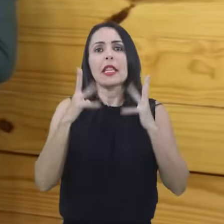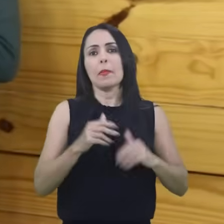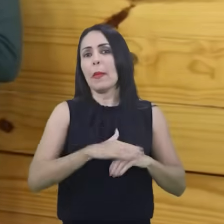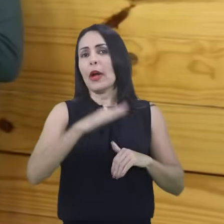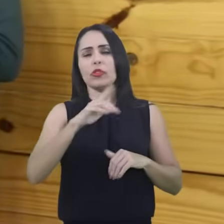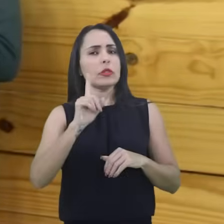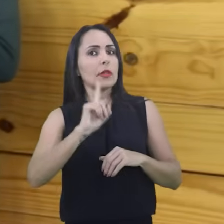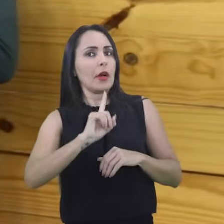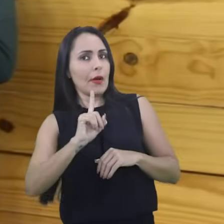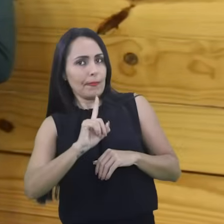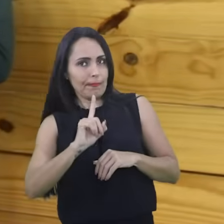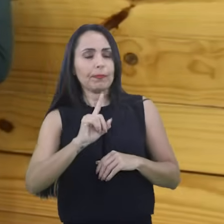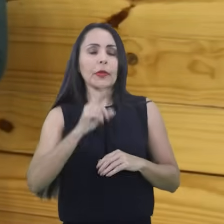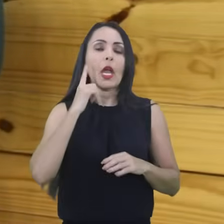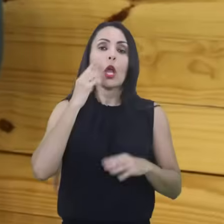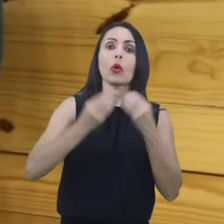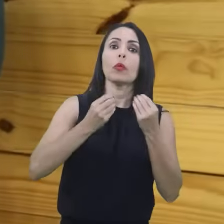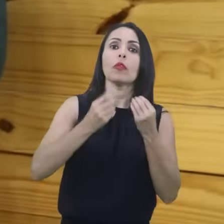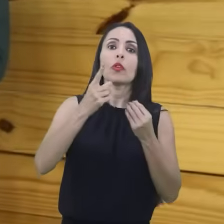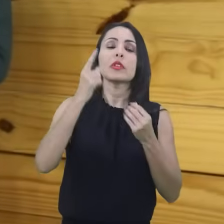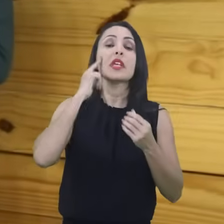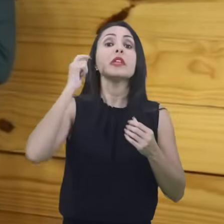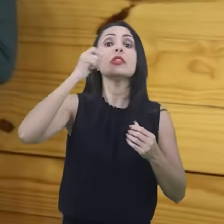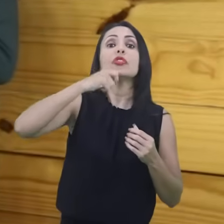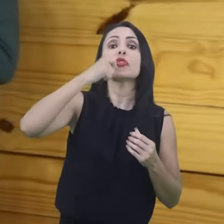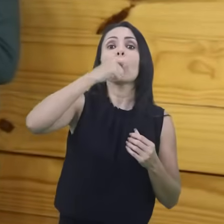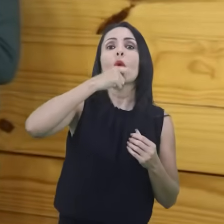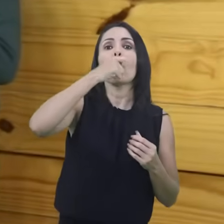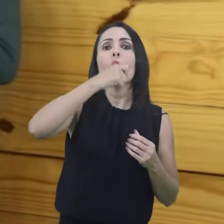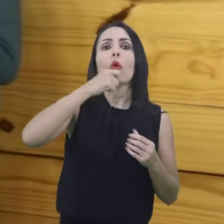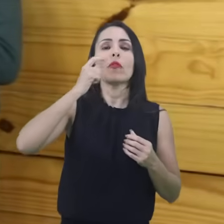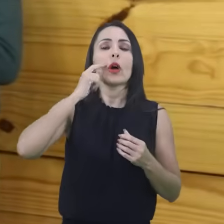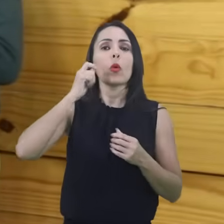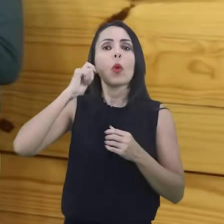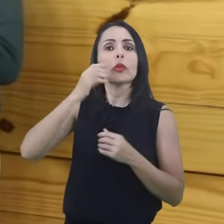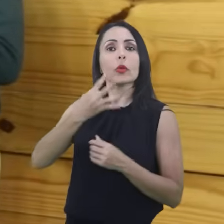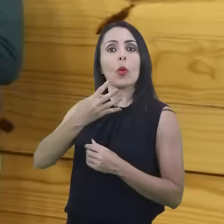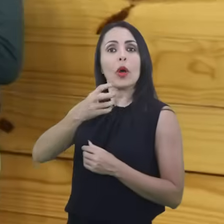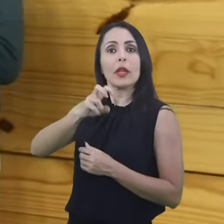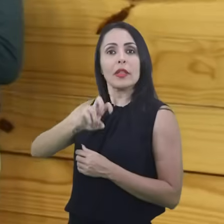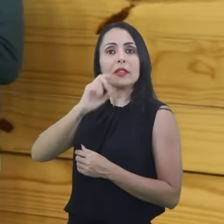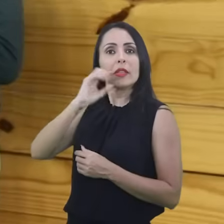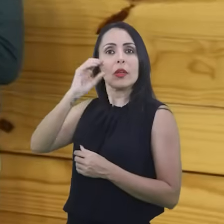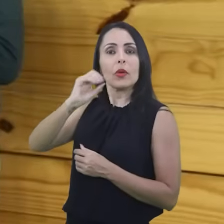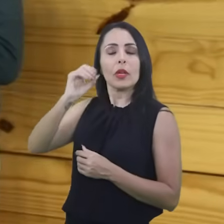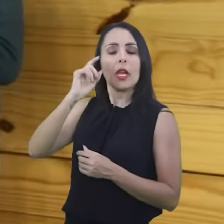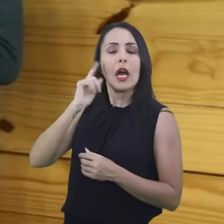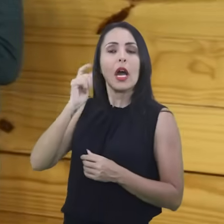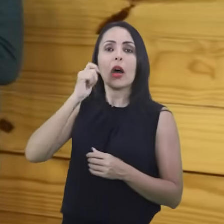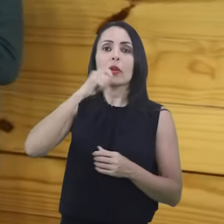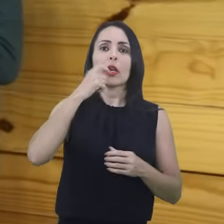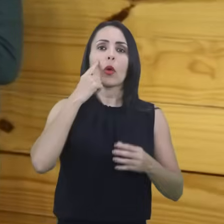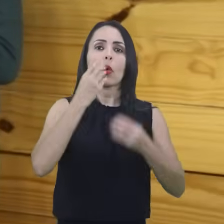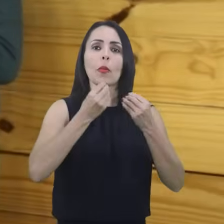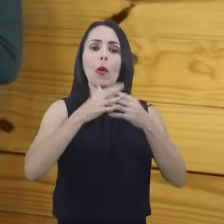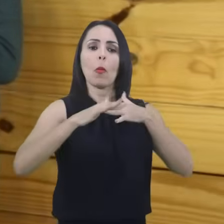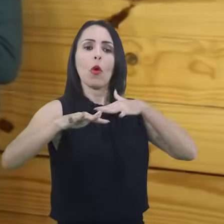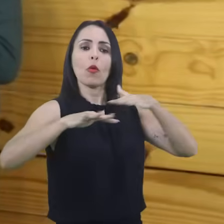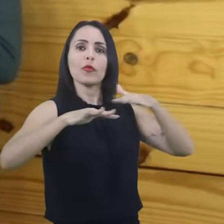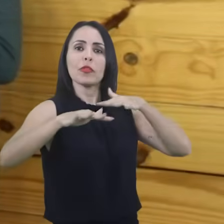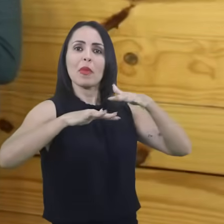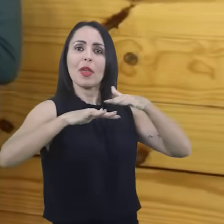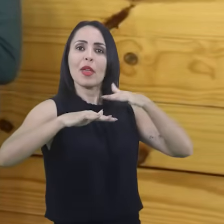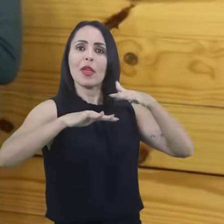porque não vai. A forma como você escova, o ângulo de 45 graus em relação à gengiva, a maneira, o